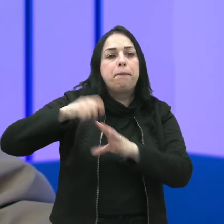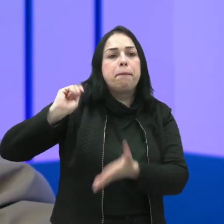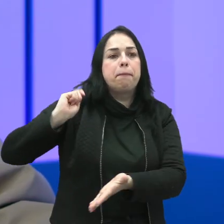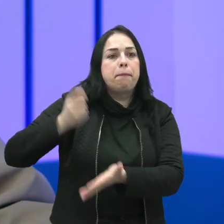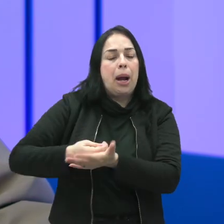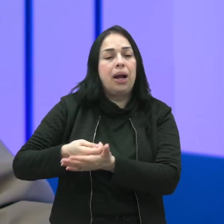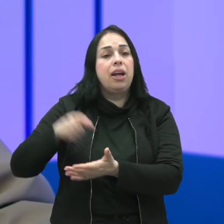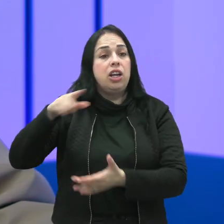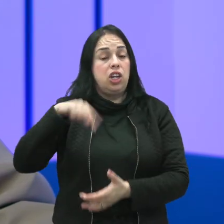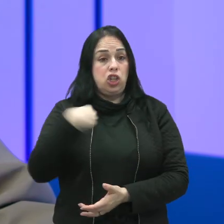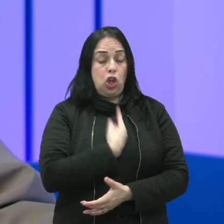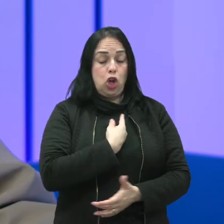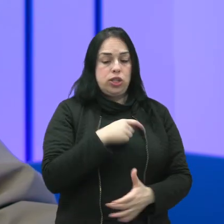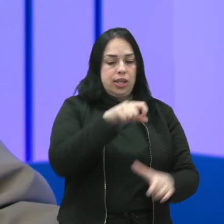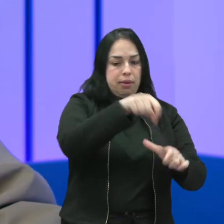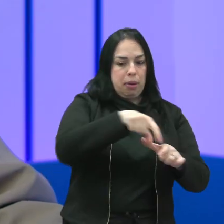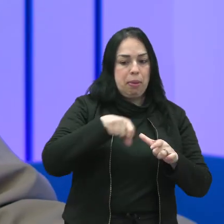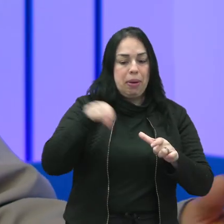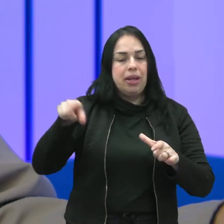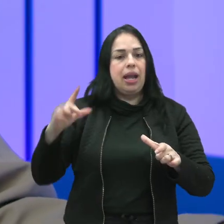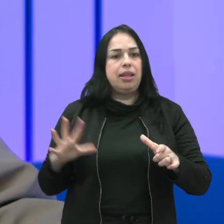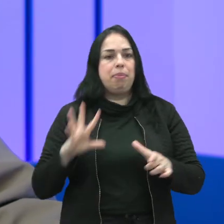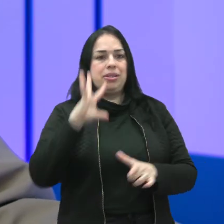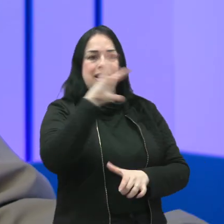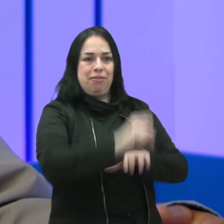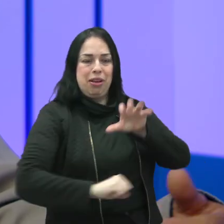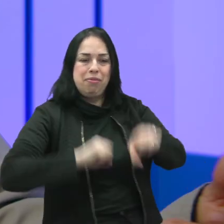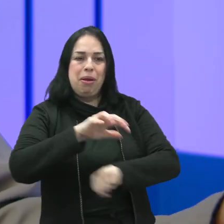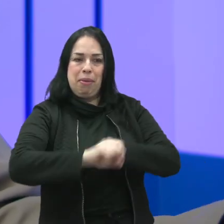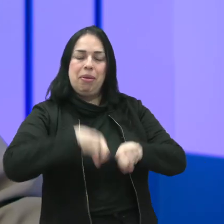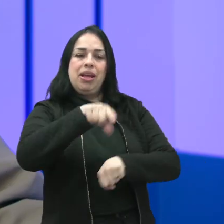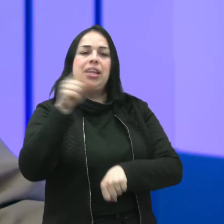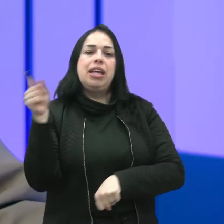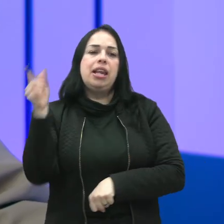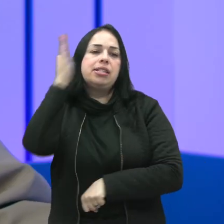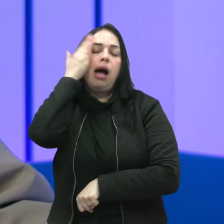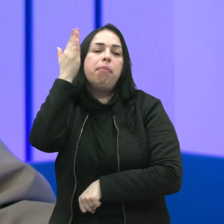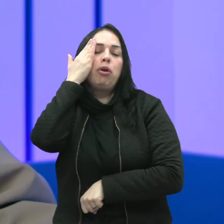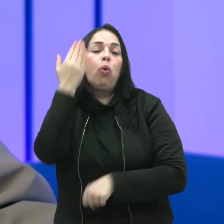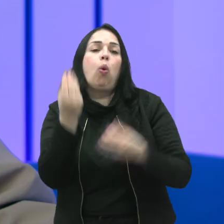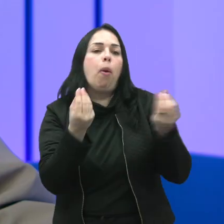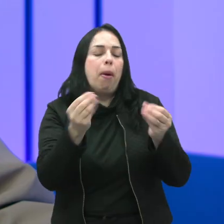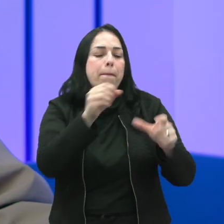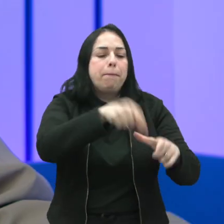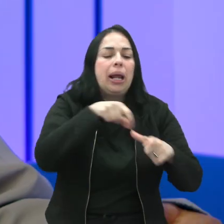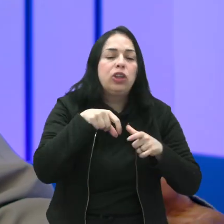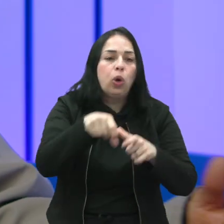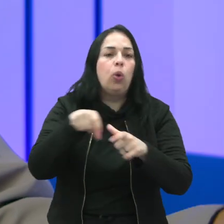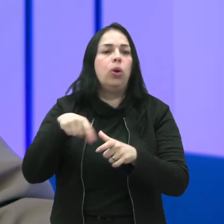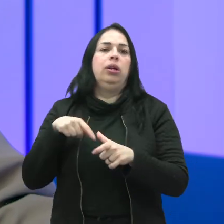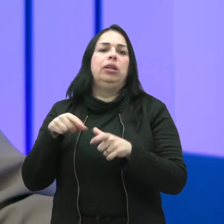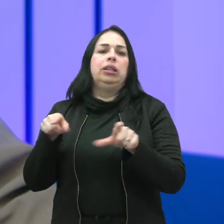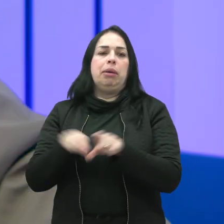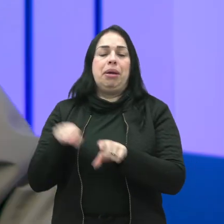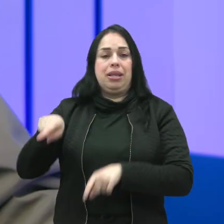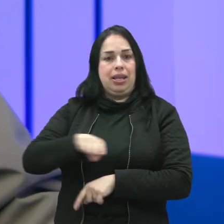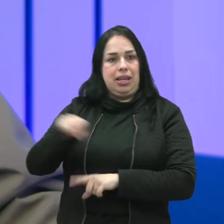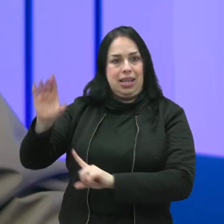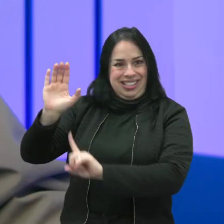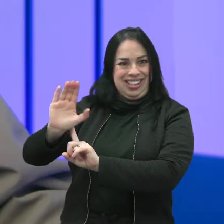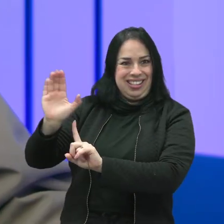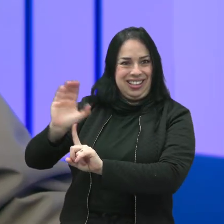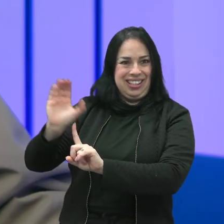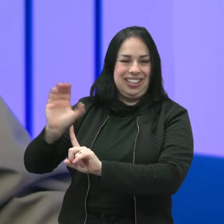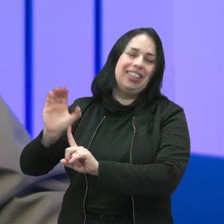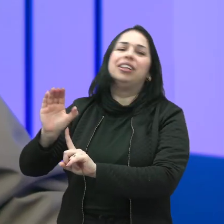a gente produz esse alimento e ele vai consumir um alimento mais fresco, vai saber a origem desses alimentos. E também esses consumidores, né, que a gente